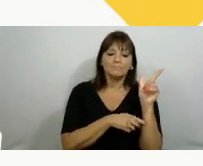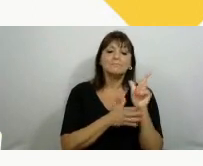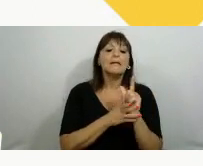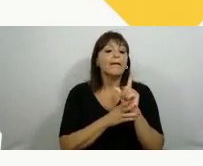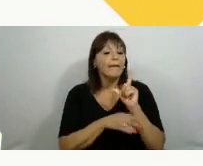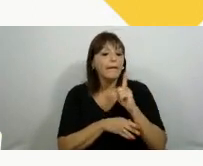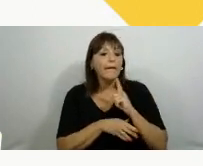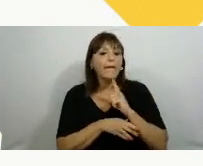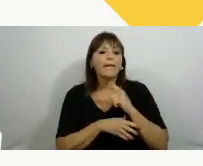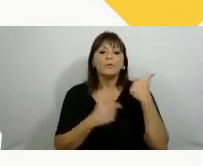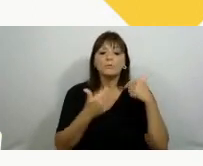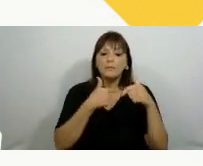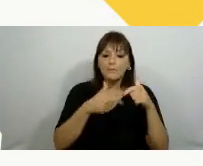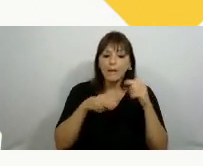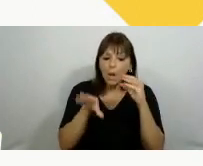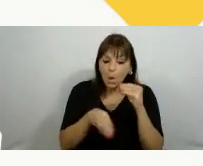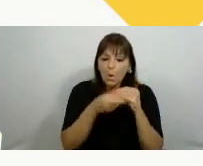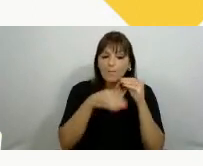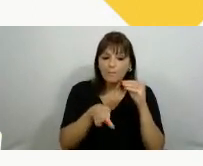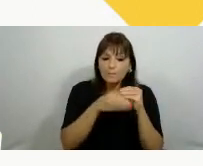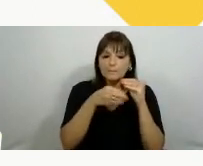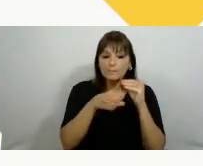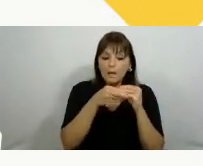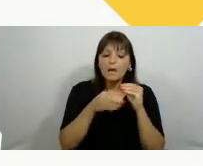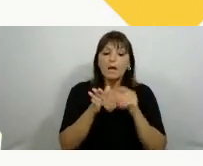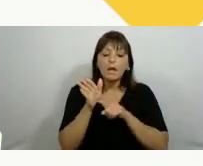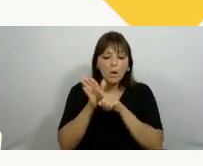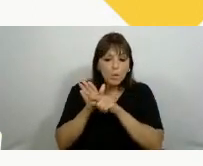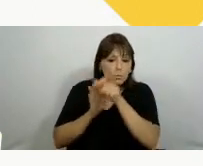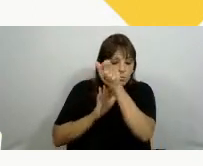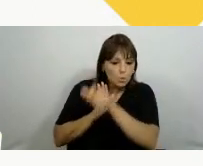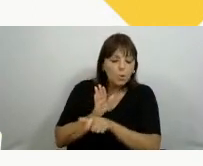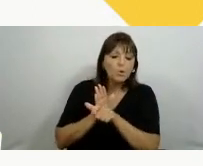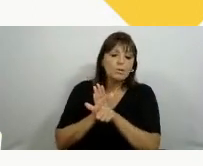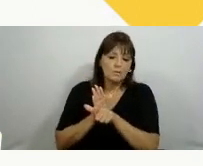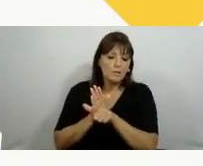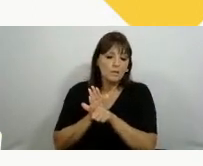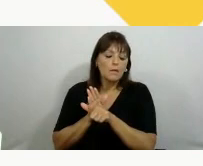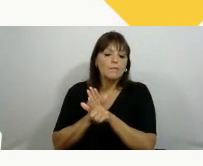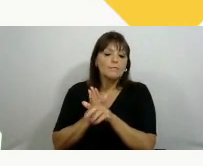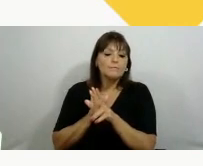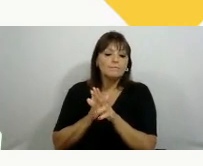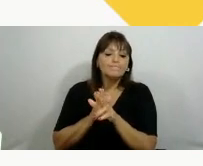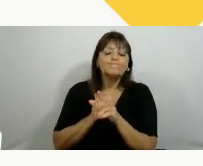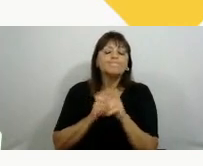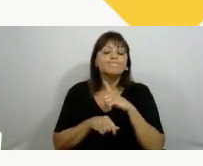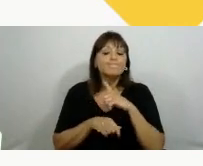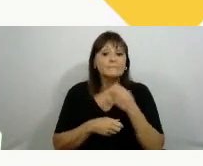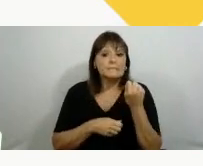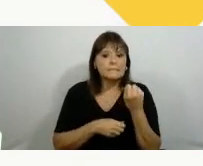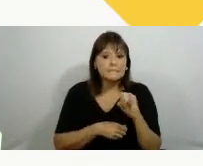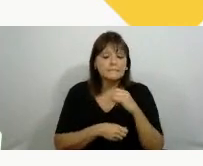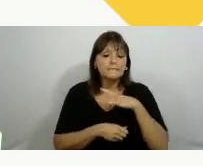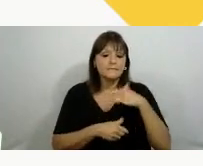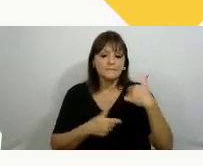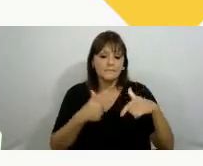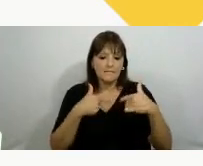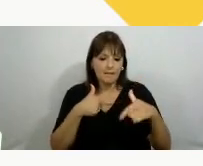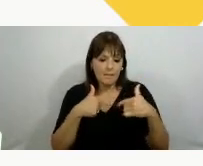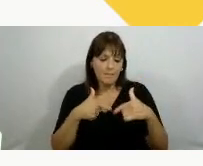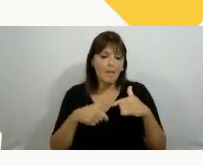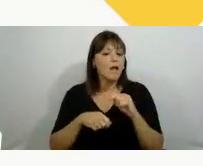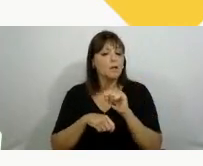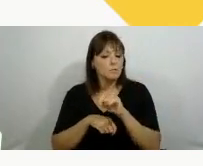esse consultor vai estar ali fazendo toda a consultoria, se o trabalho está atendendo ou não.